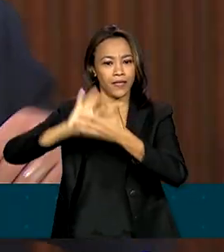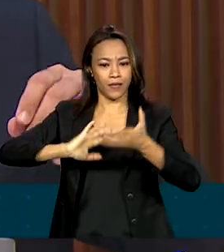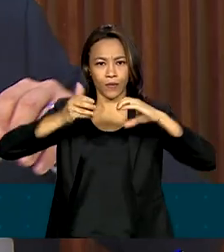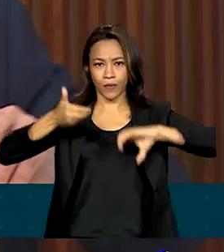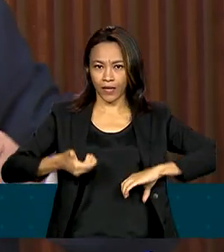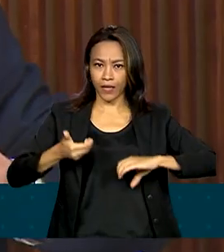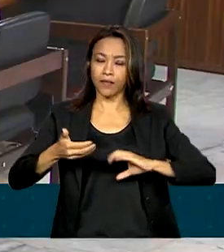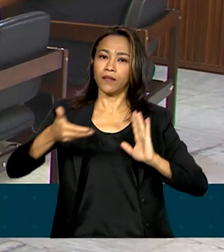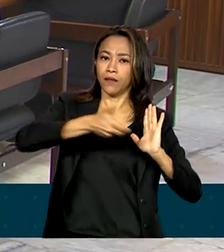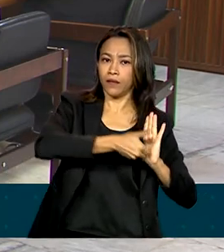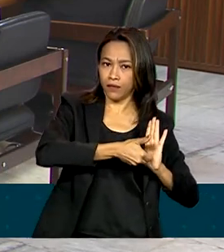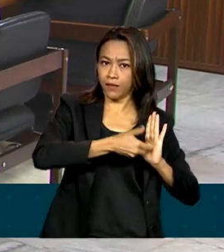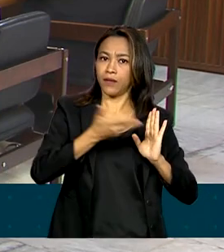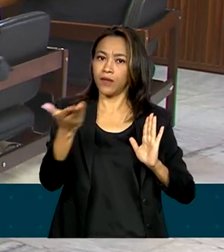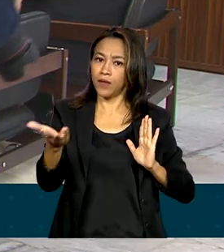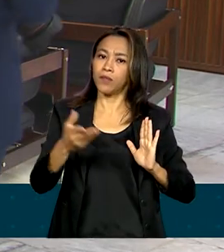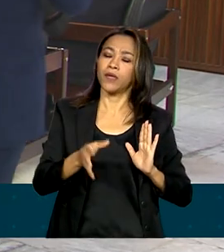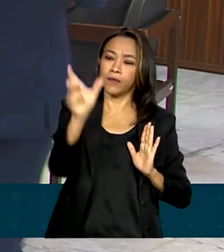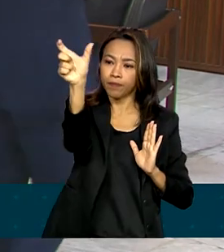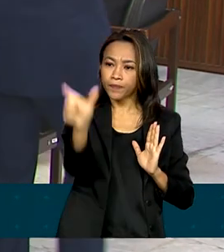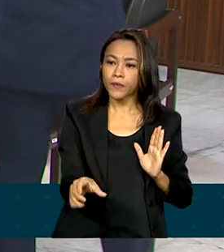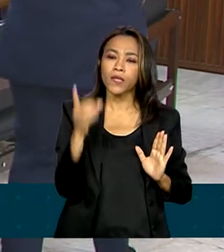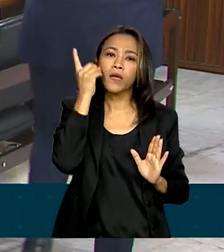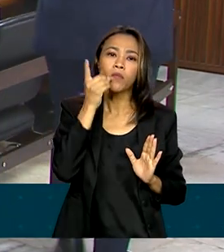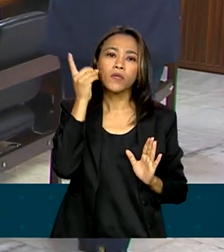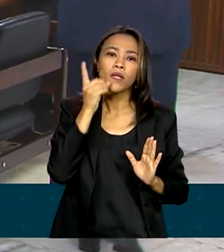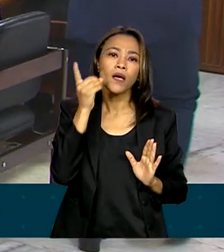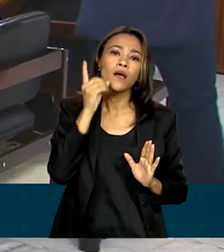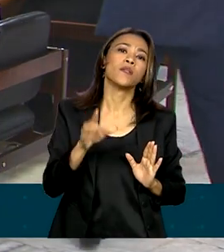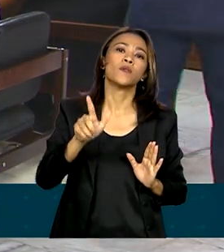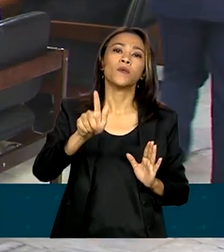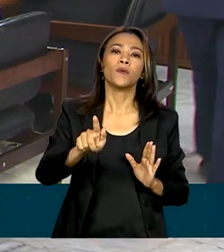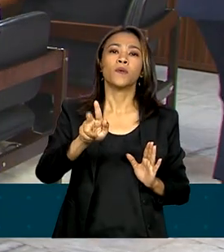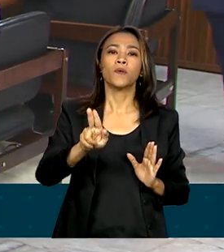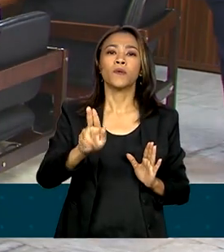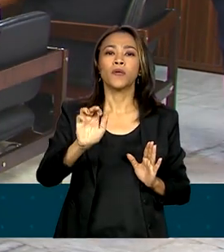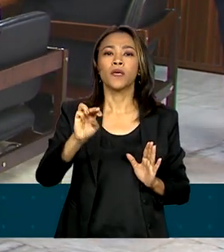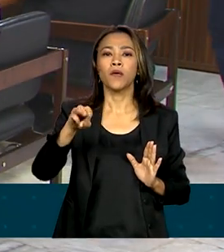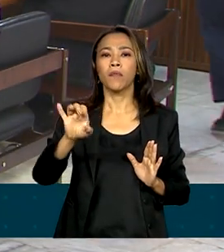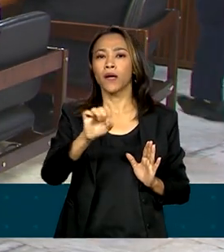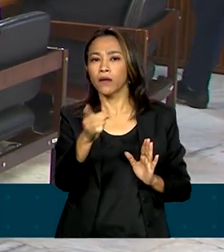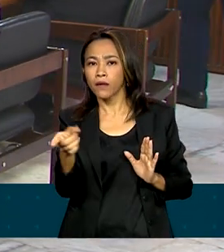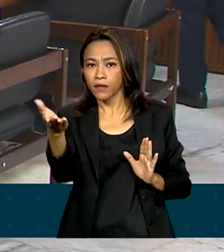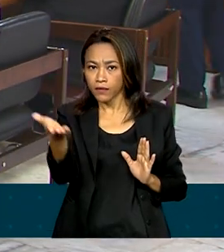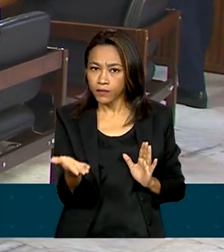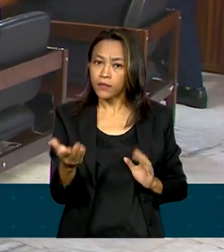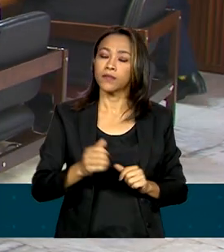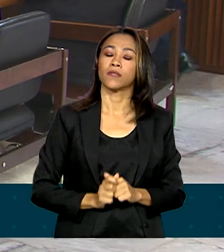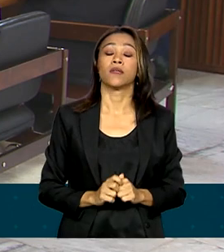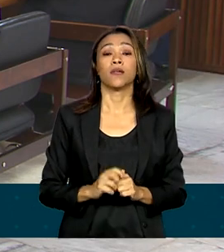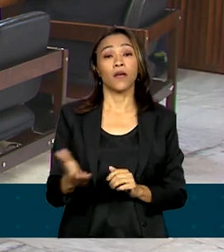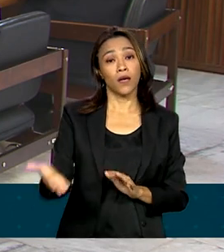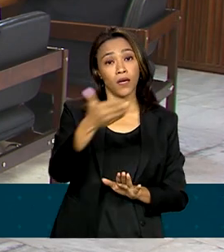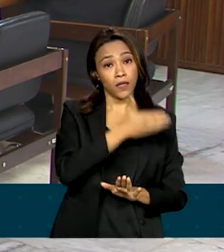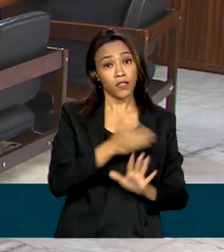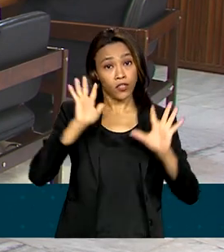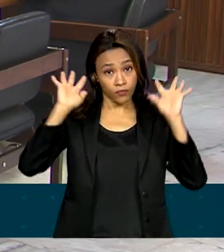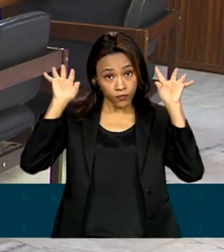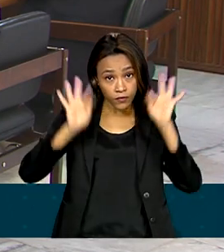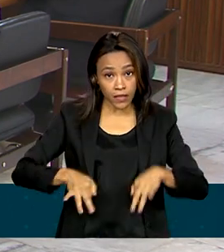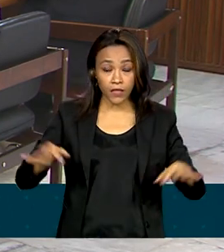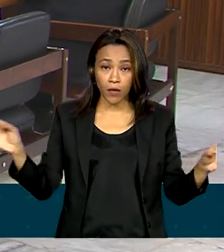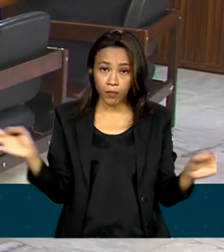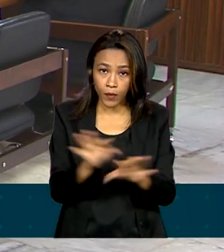líder da Câmara, deputado José Guimarães. E, antes dos encaminhamentos finais,